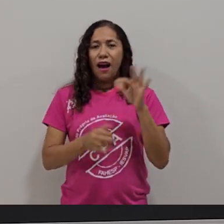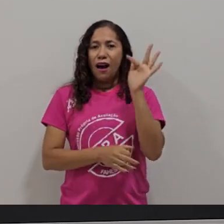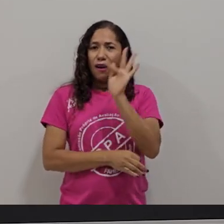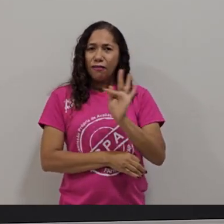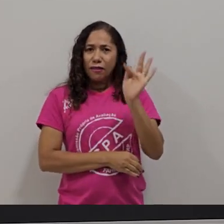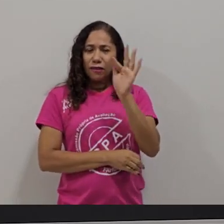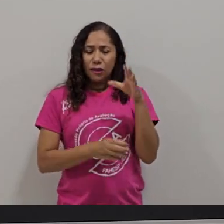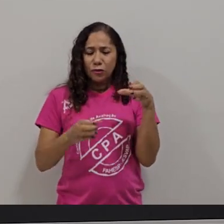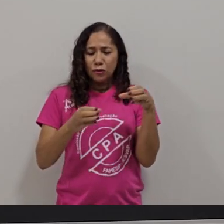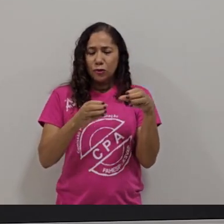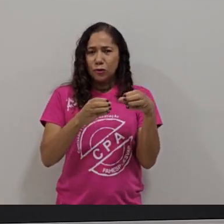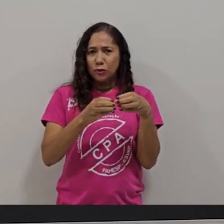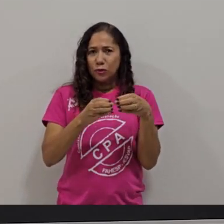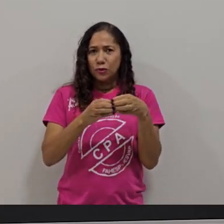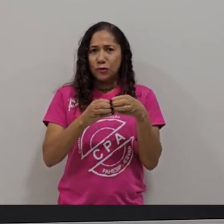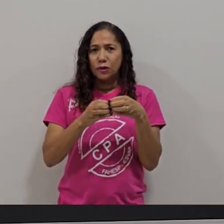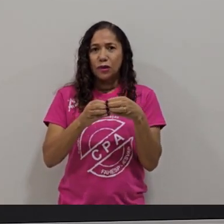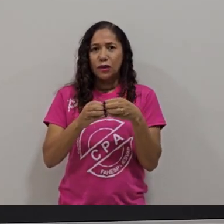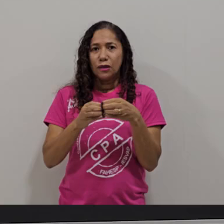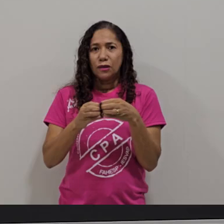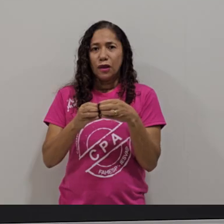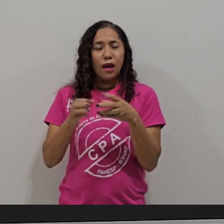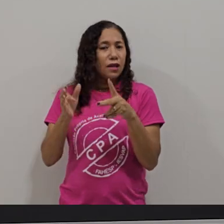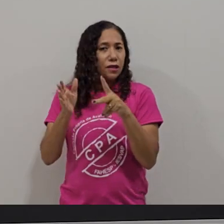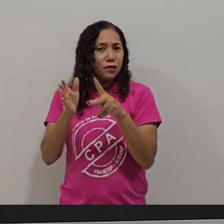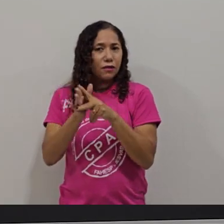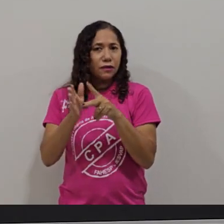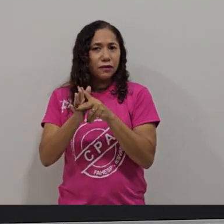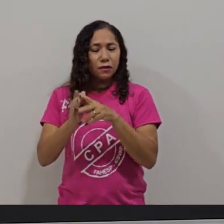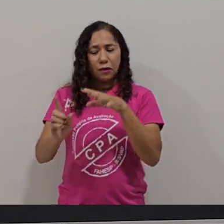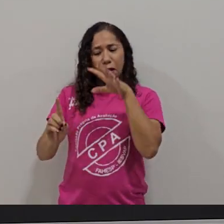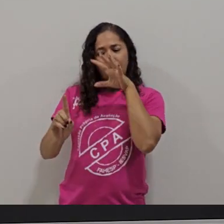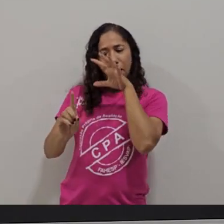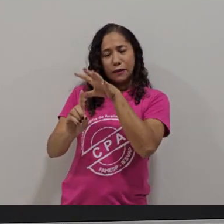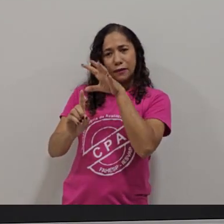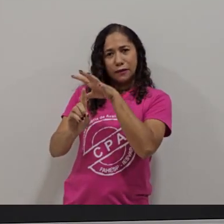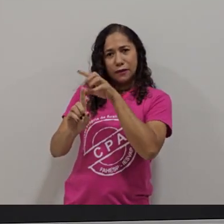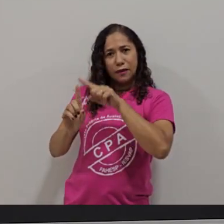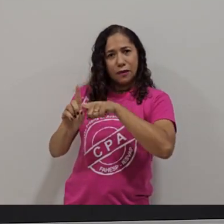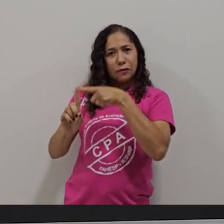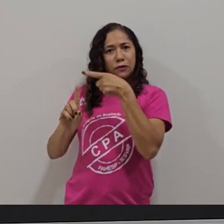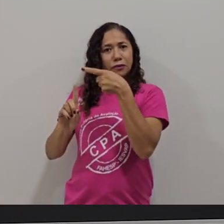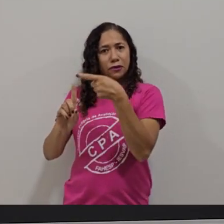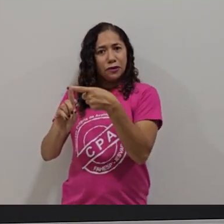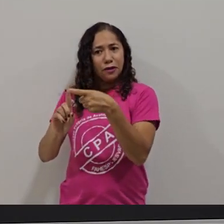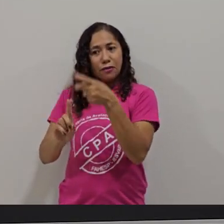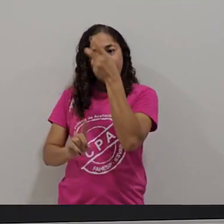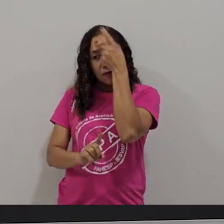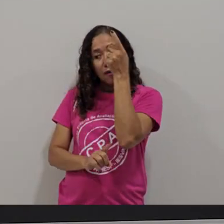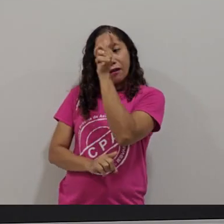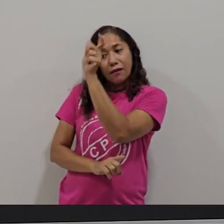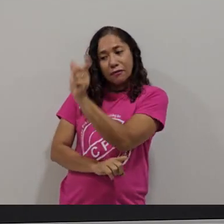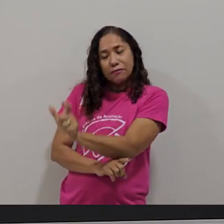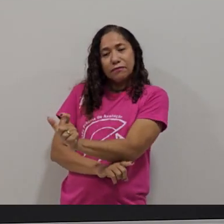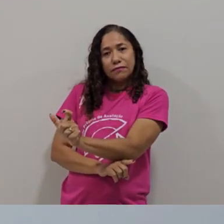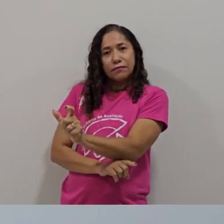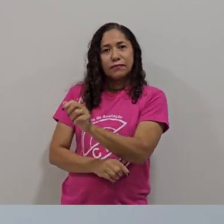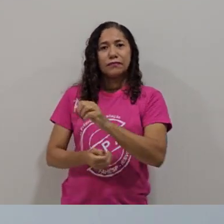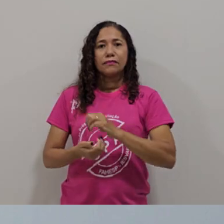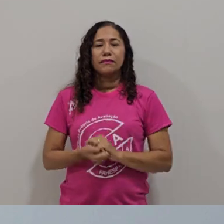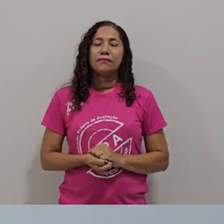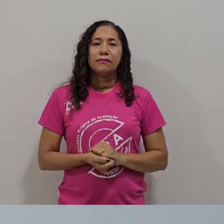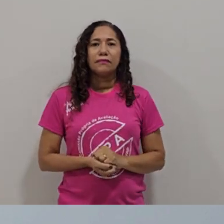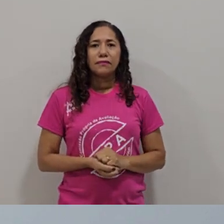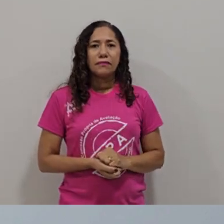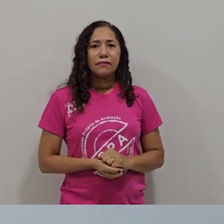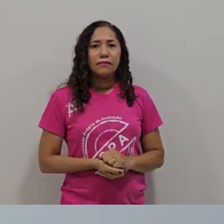a comunidade e o produto dele impactar de forma positiva aquele público-alvo daquele projeto específico.